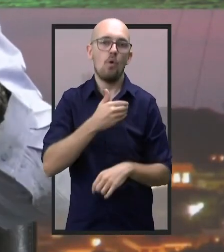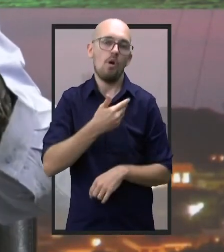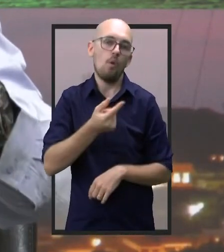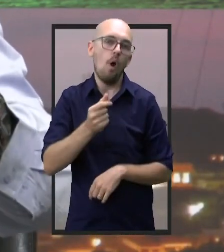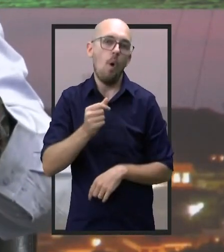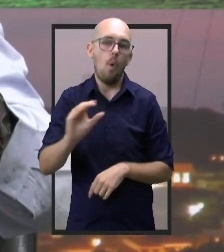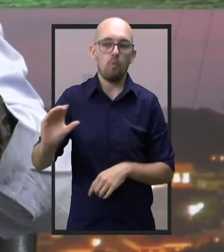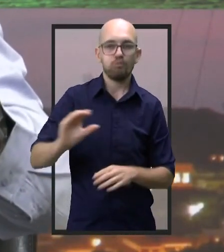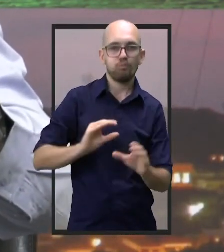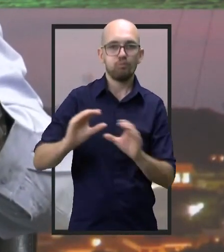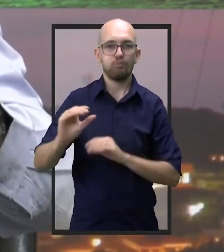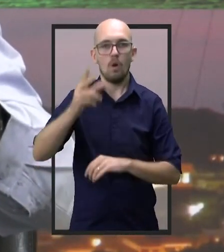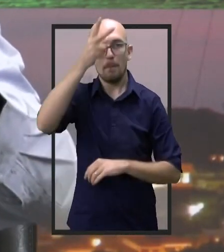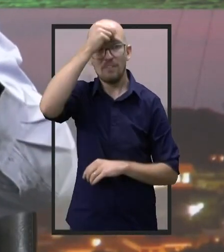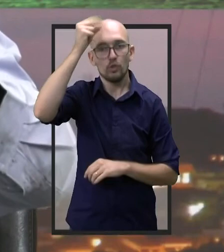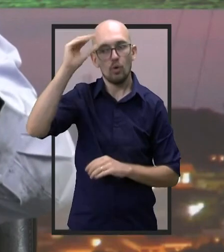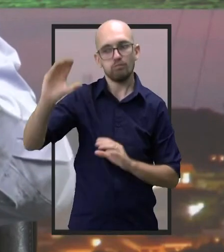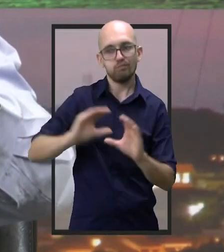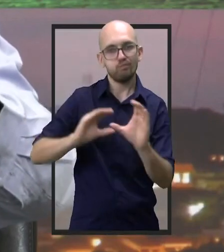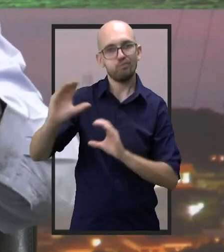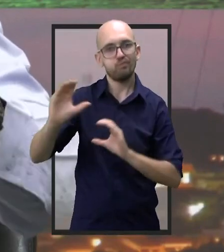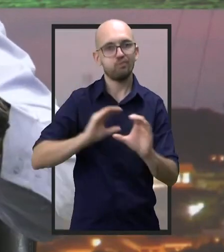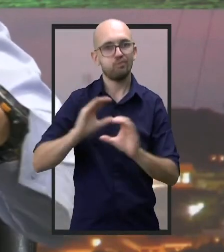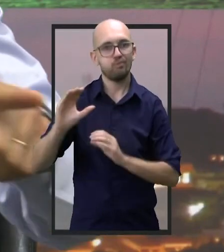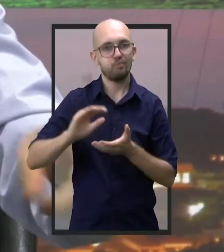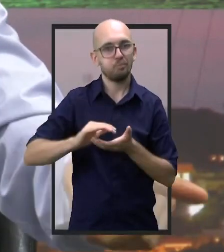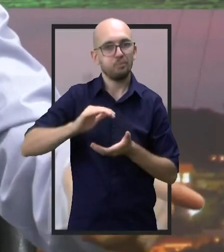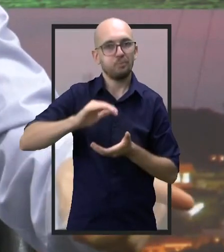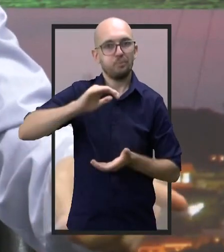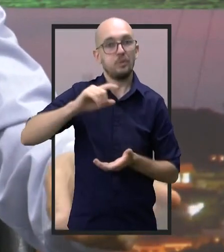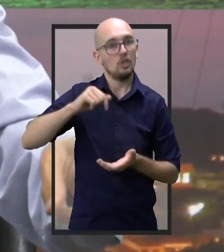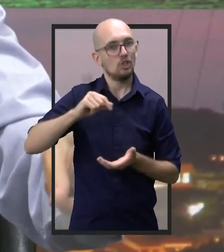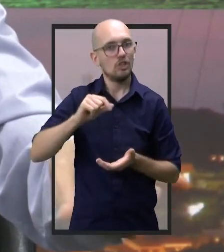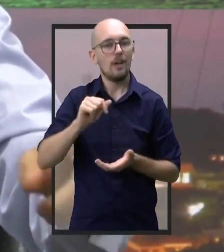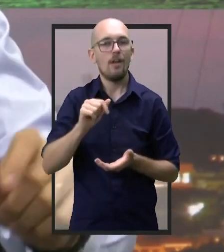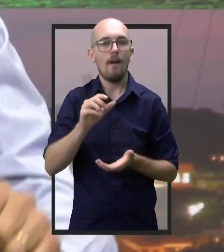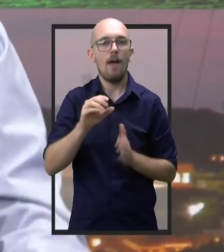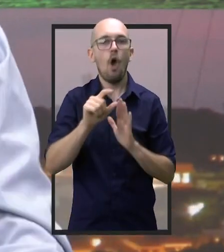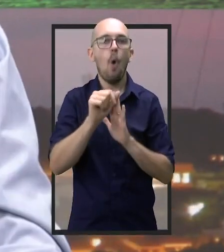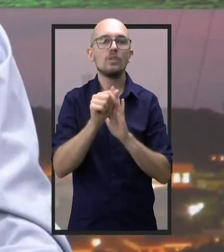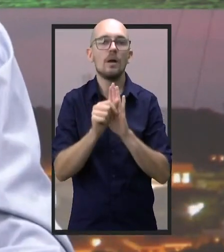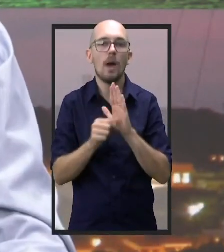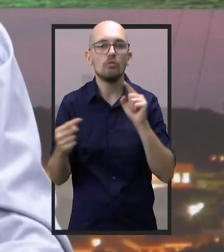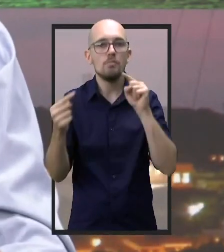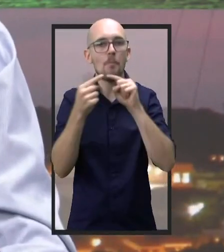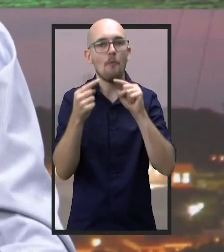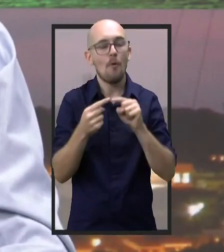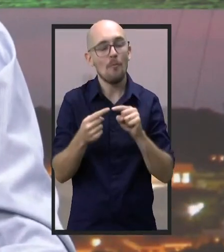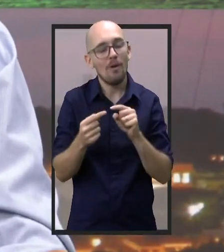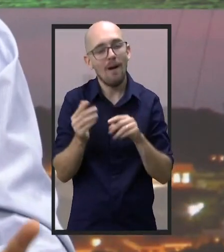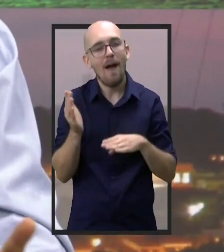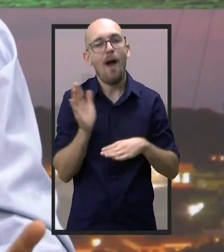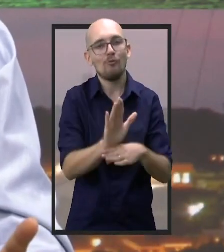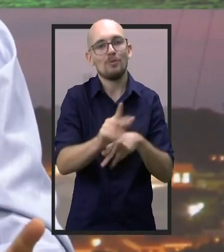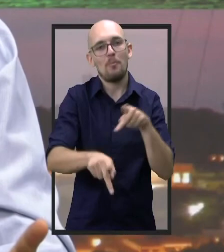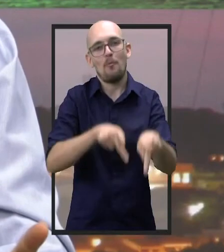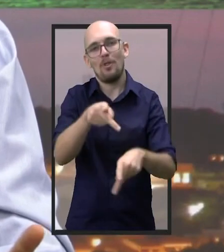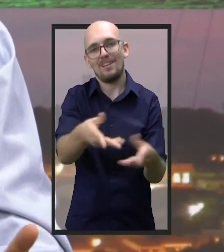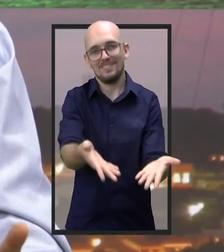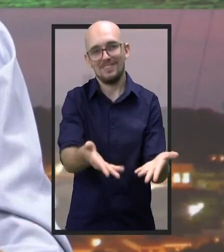municipais sejam mais robustos. Orçamento robusto, sim, vai ter qualidade de vida para toda a população.